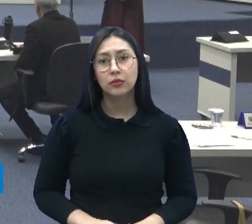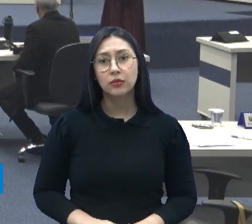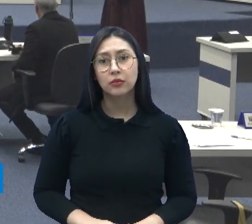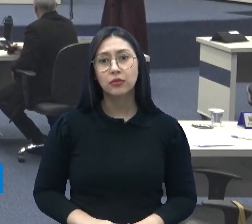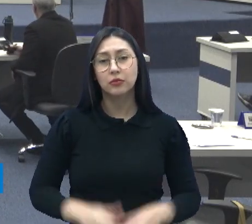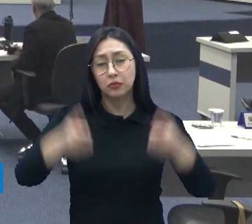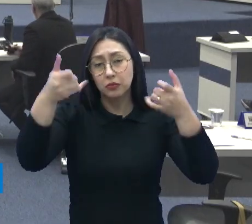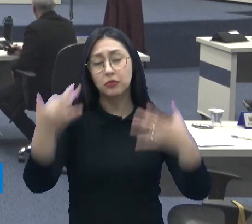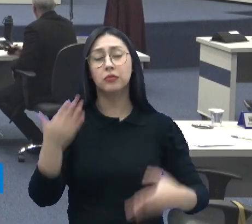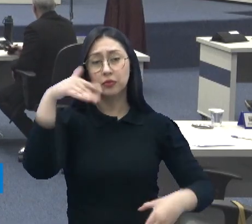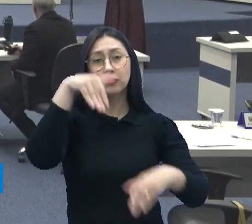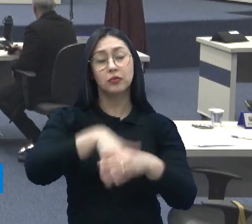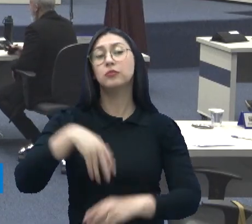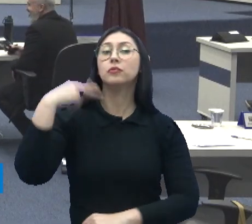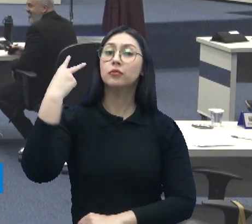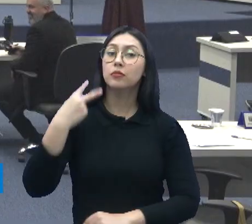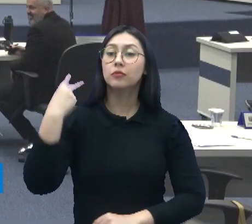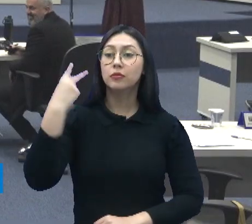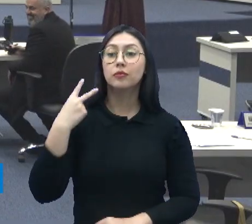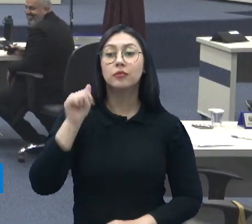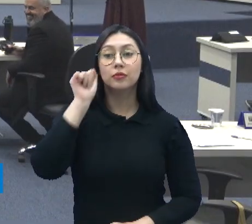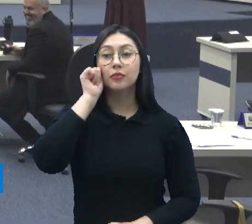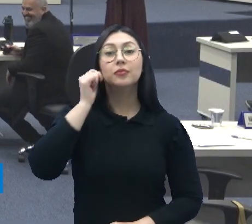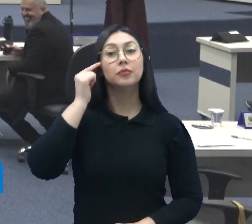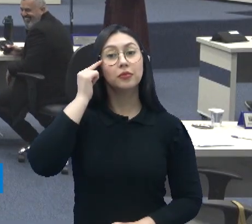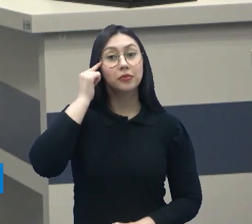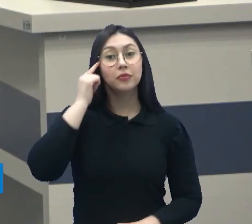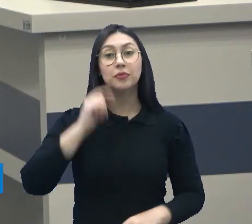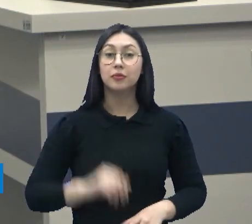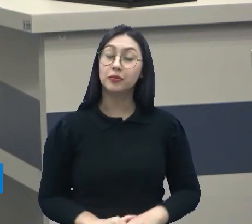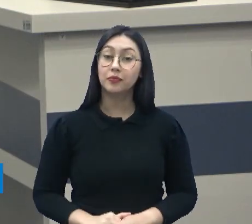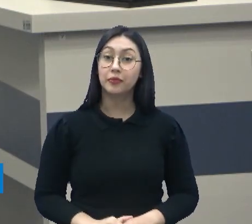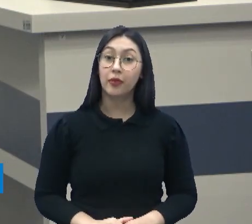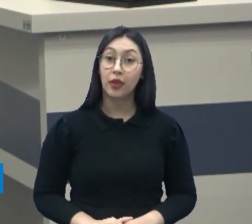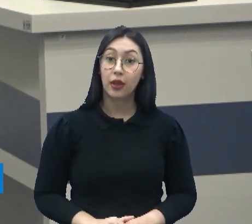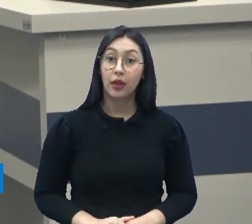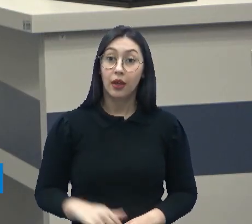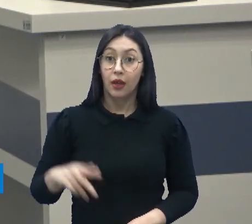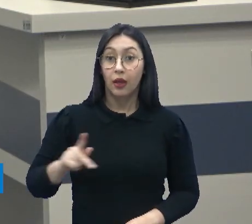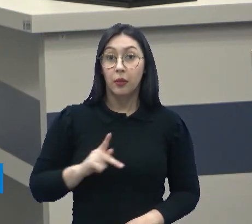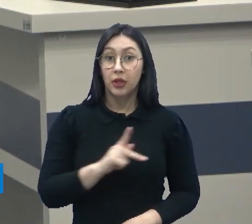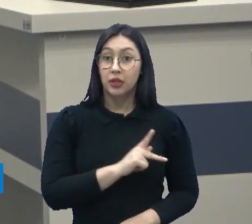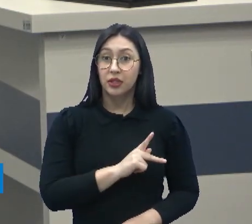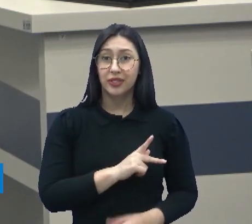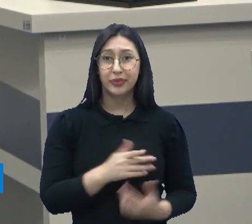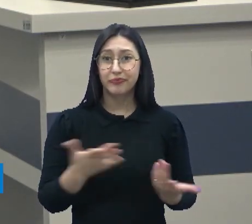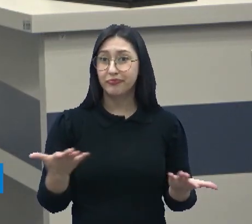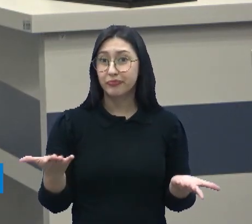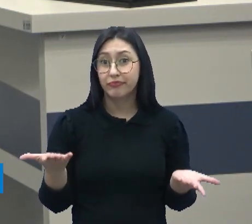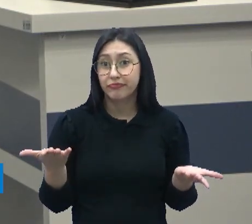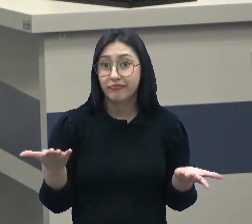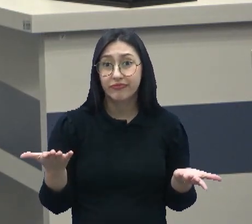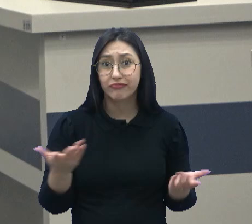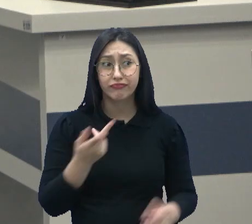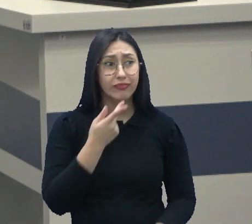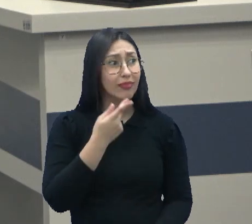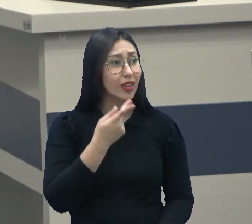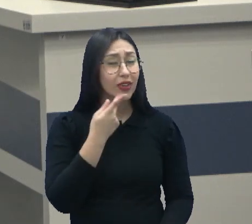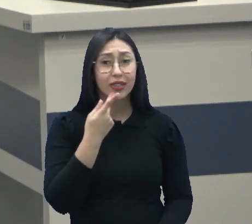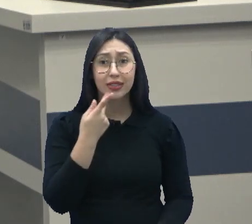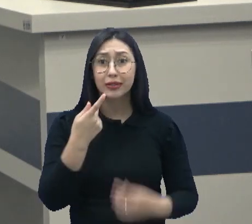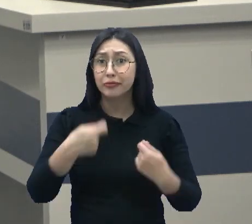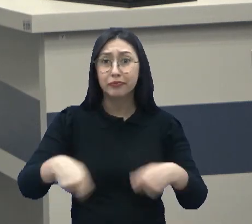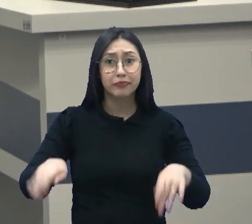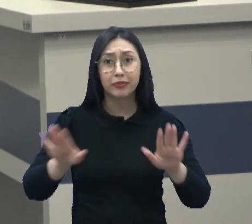Justificativa de votação, a vereadora Amélia Naone. Senhor presidente, primeiro eu acho desnecessário essa fala. Nós